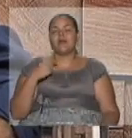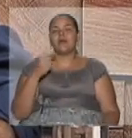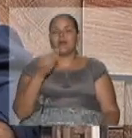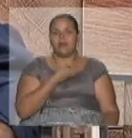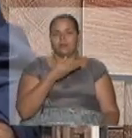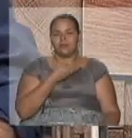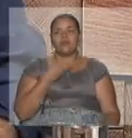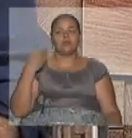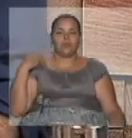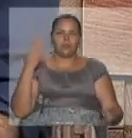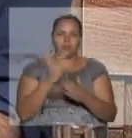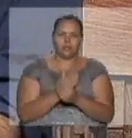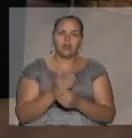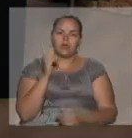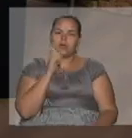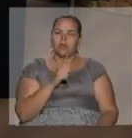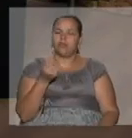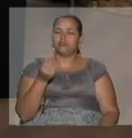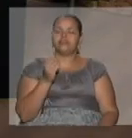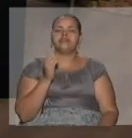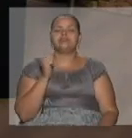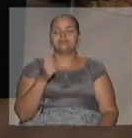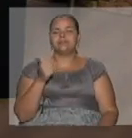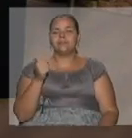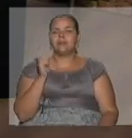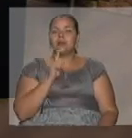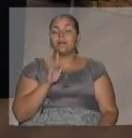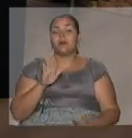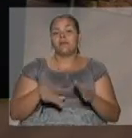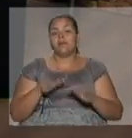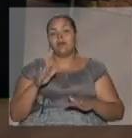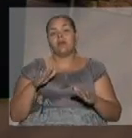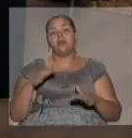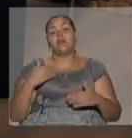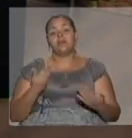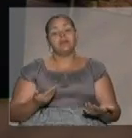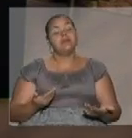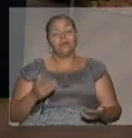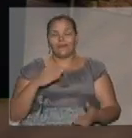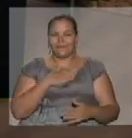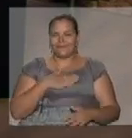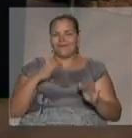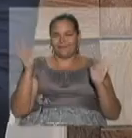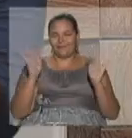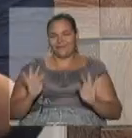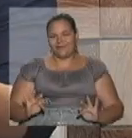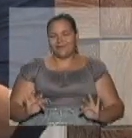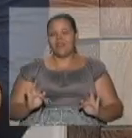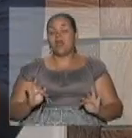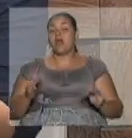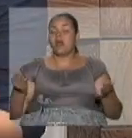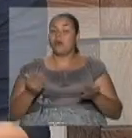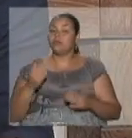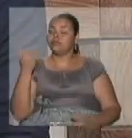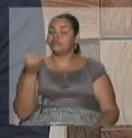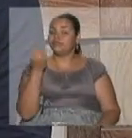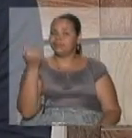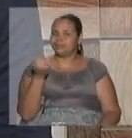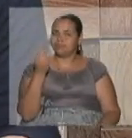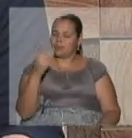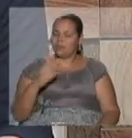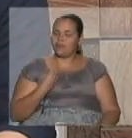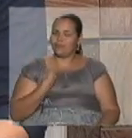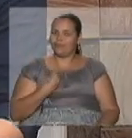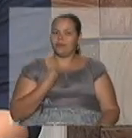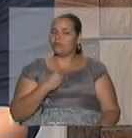com o processo. Mas às vezes o desgaste é maior, né? Você está mais feliz assim. Nós vamos falar agora de um capítulo importantíssimo da sua